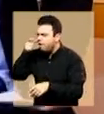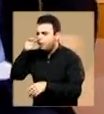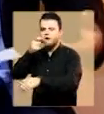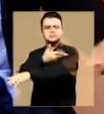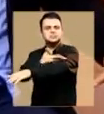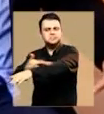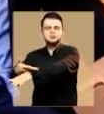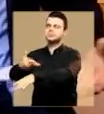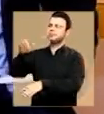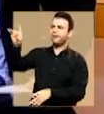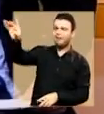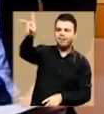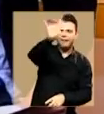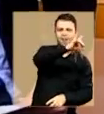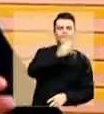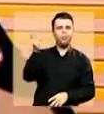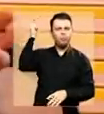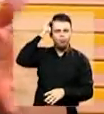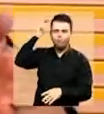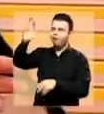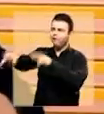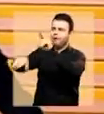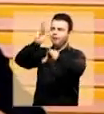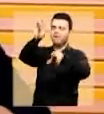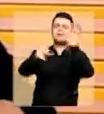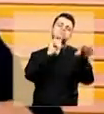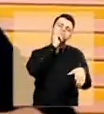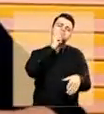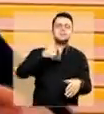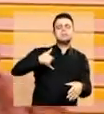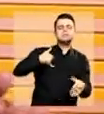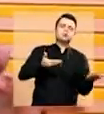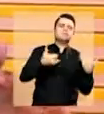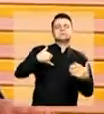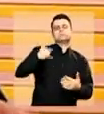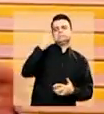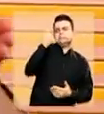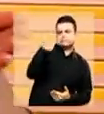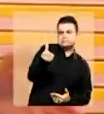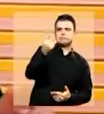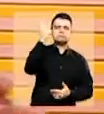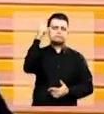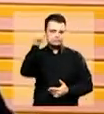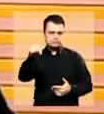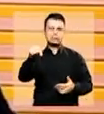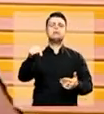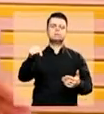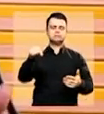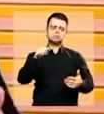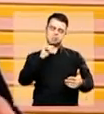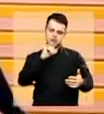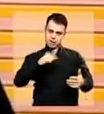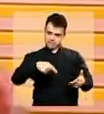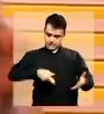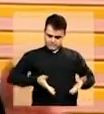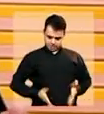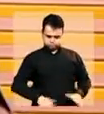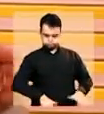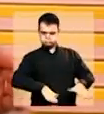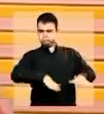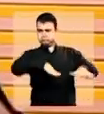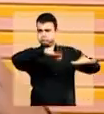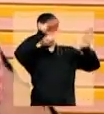isso, né? você... Não é? Vamos colocar um que vá com 16, 17 anos, você vivenciou durante 17 anos